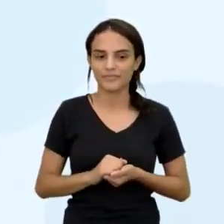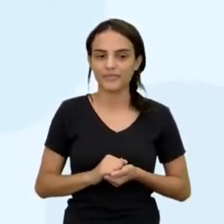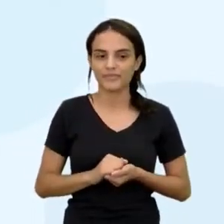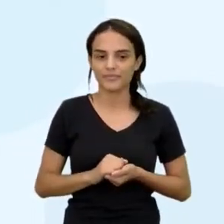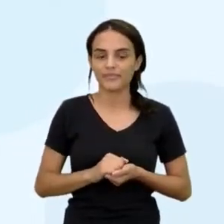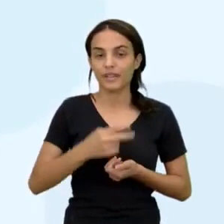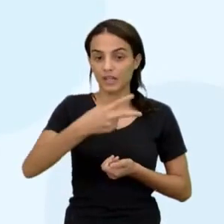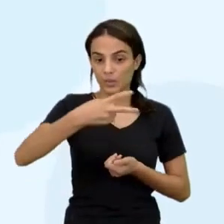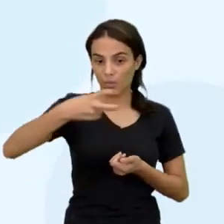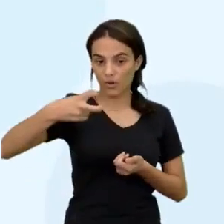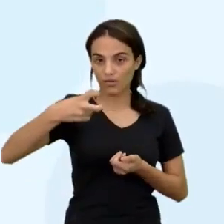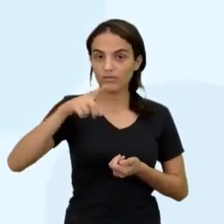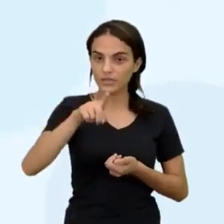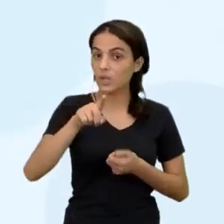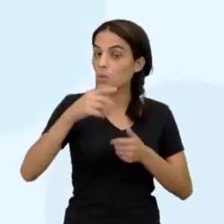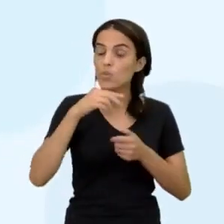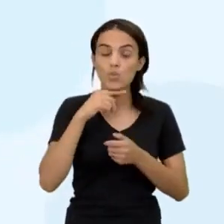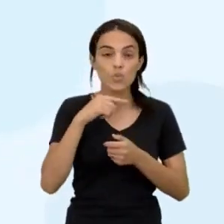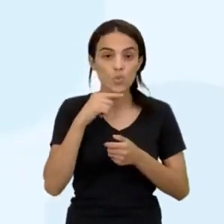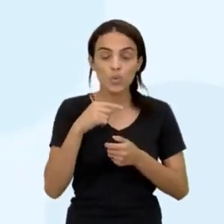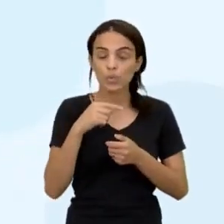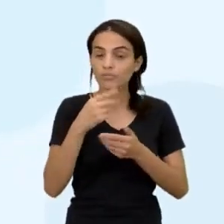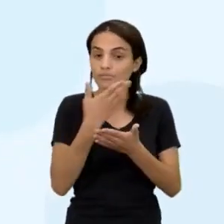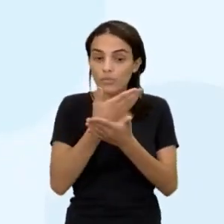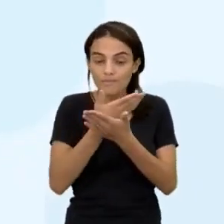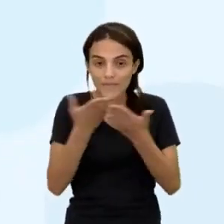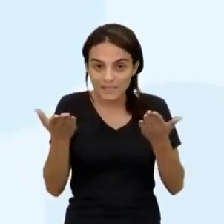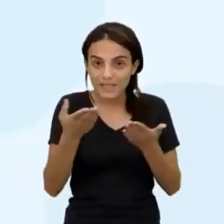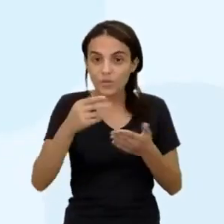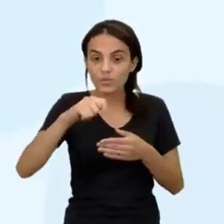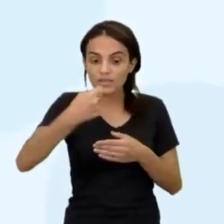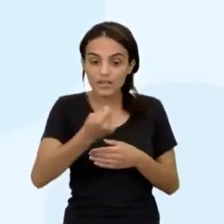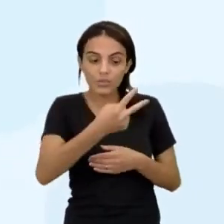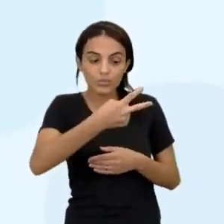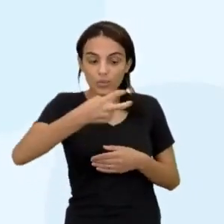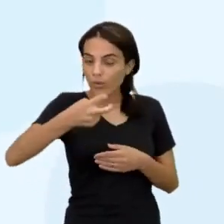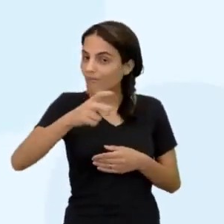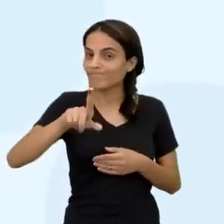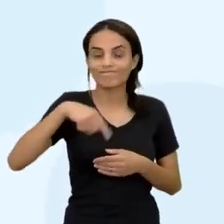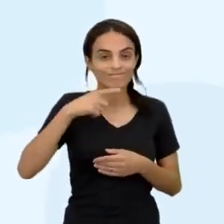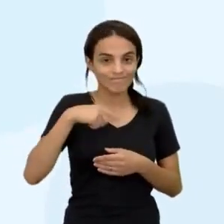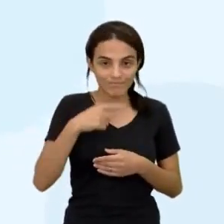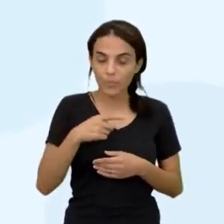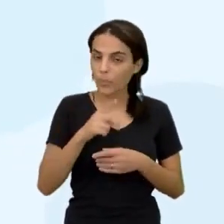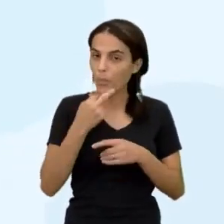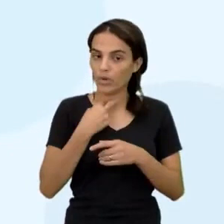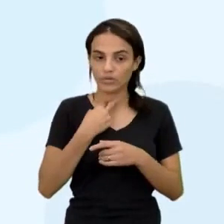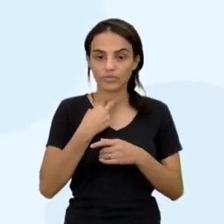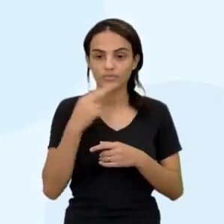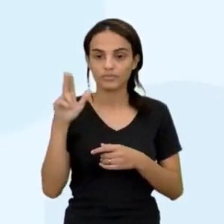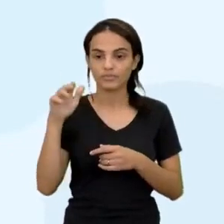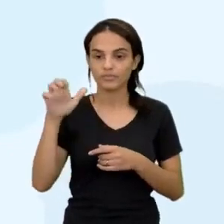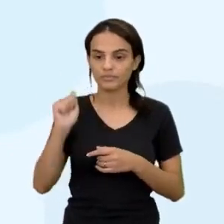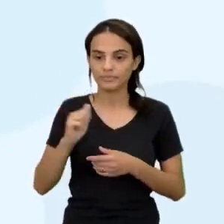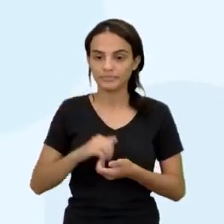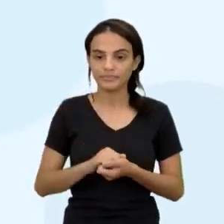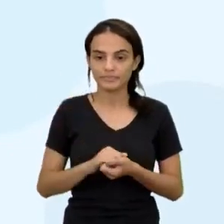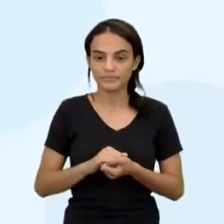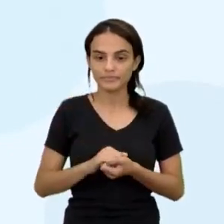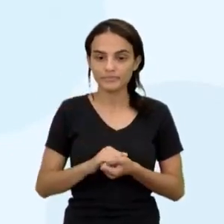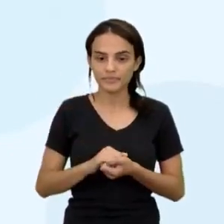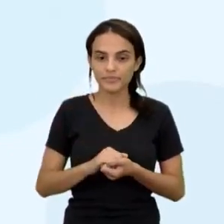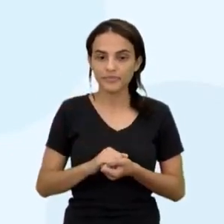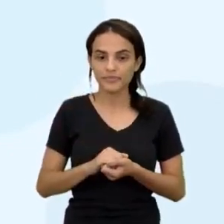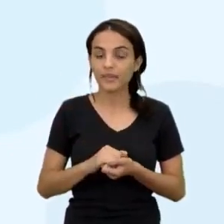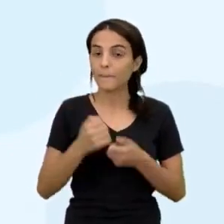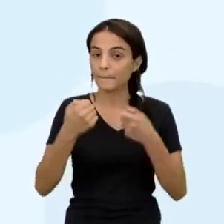igual. Você nunca pode perder o sinal de igual, tá certo? Uma linha para cada coisa. Então, do outro lado ficou assim, ó.